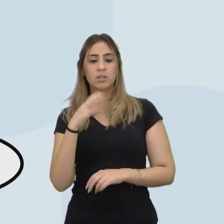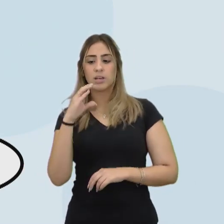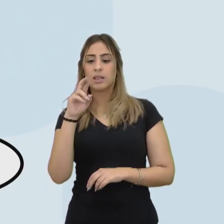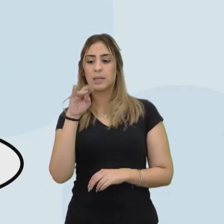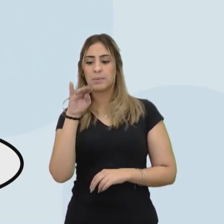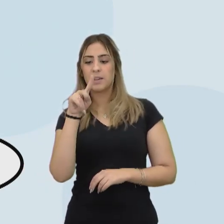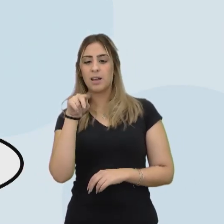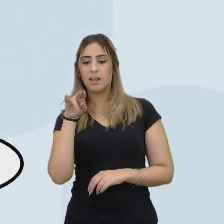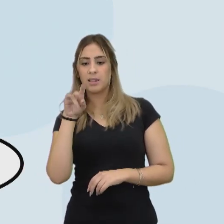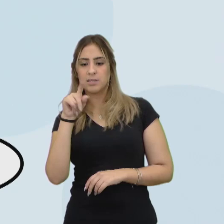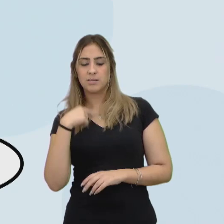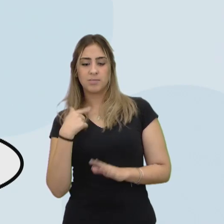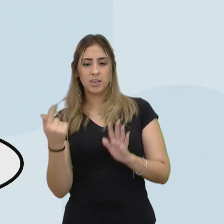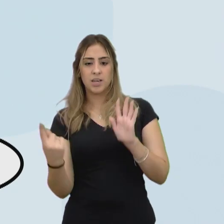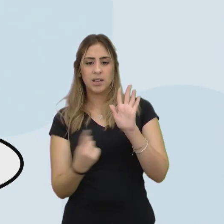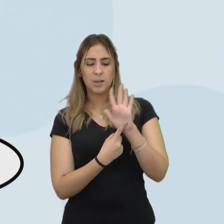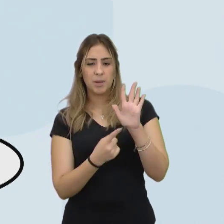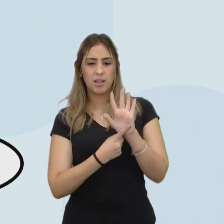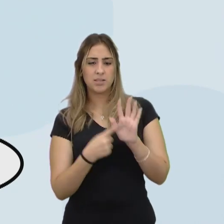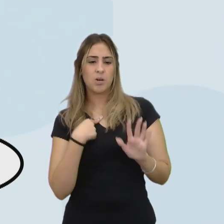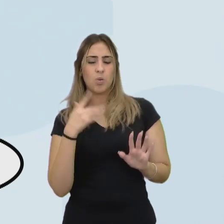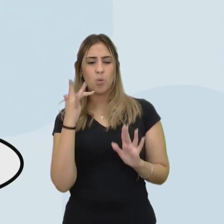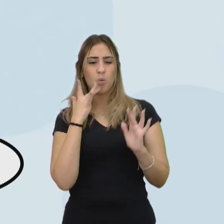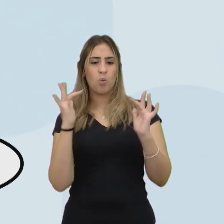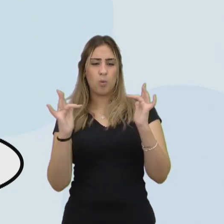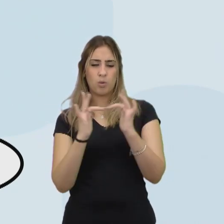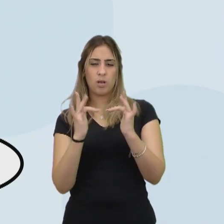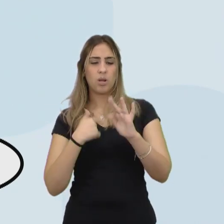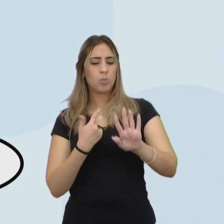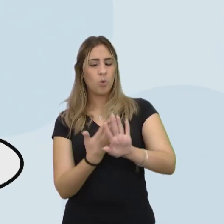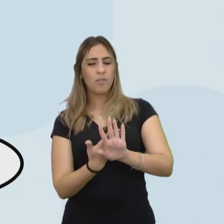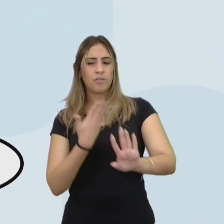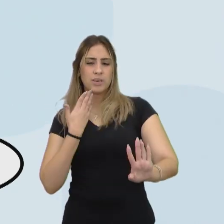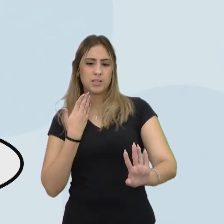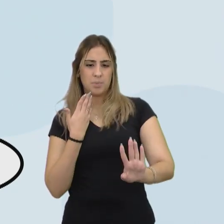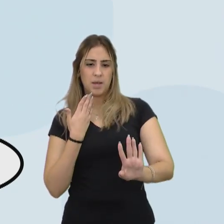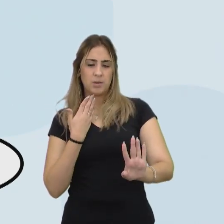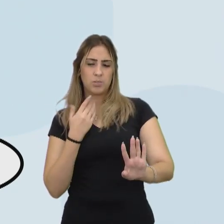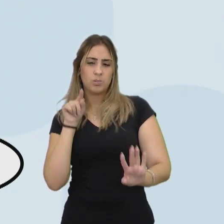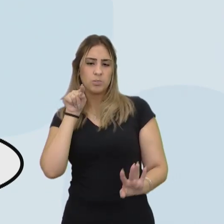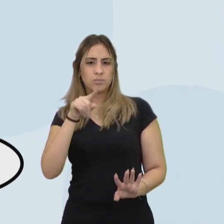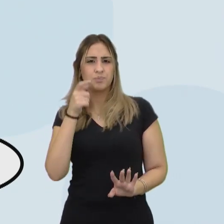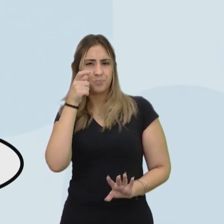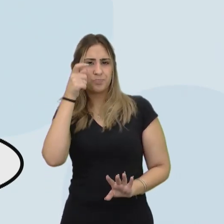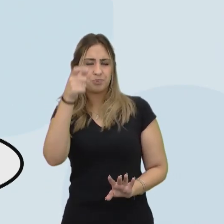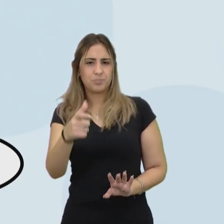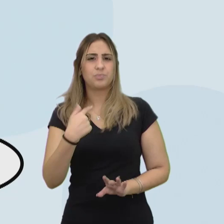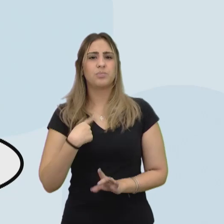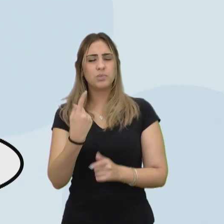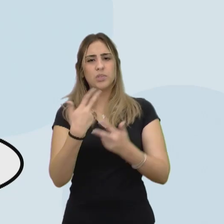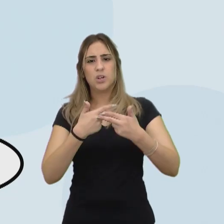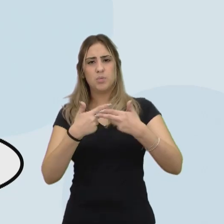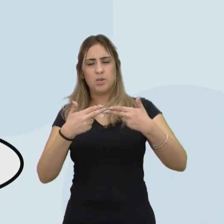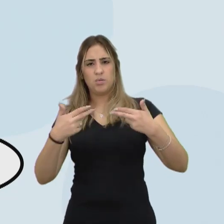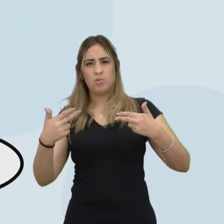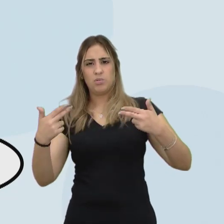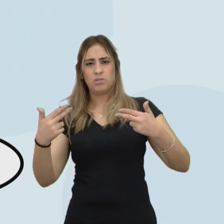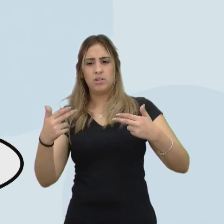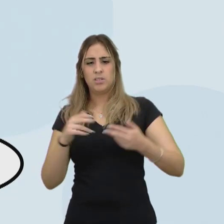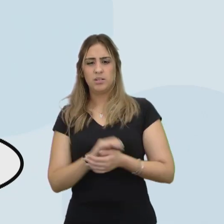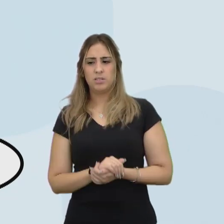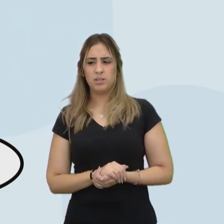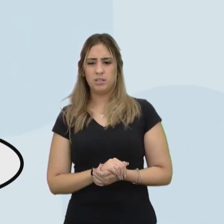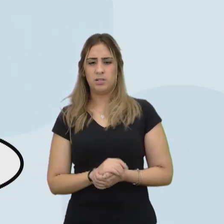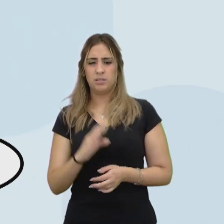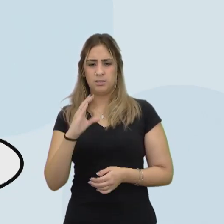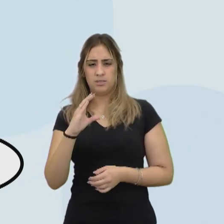criminaliza o contato, mantendo então esse afastamento. Isso de interesse de uma casta elitista. E